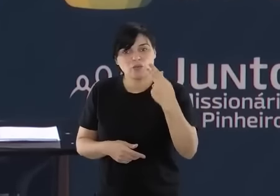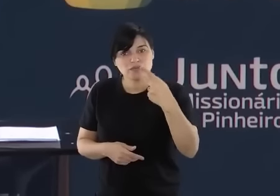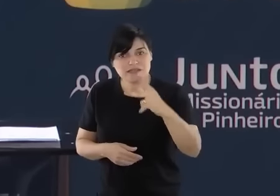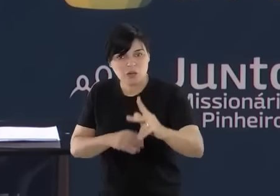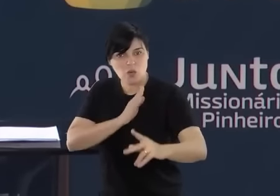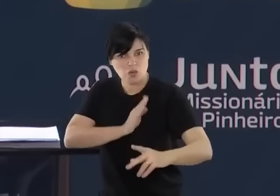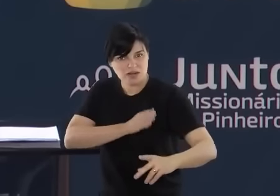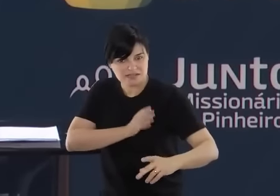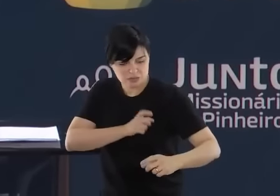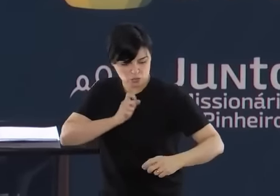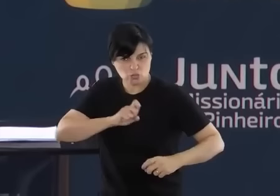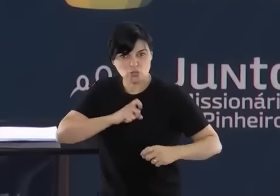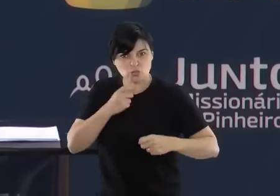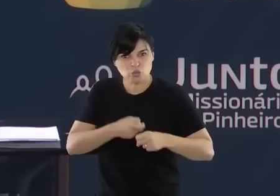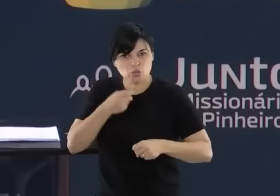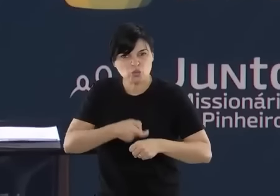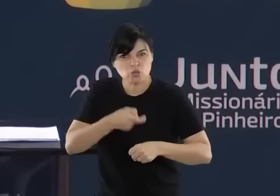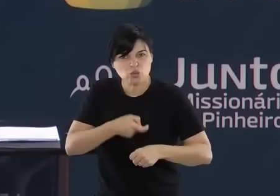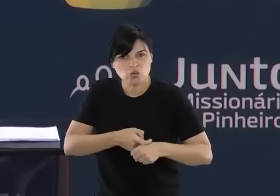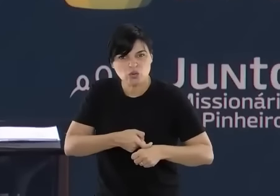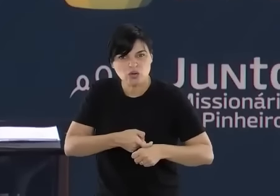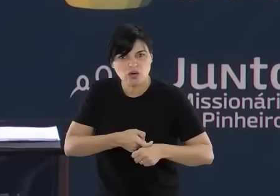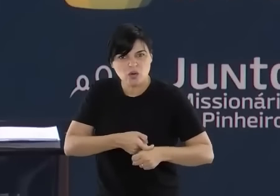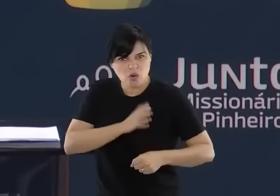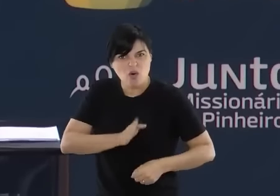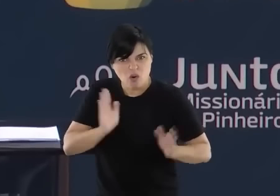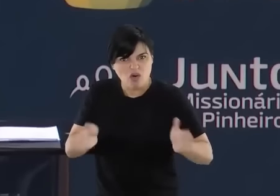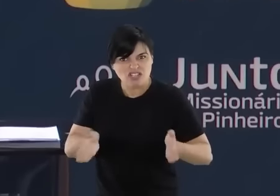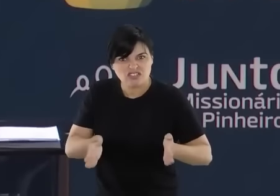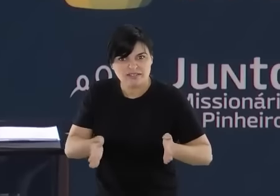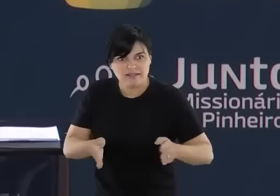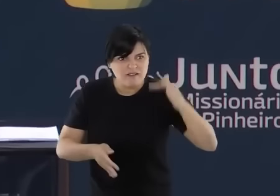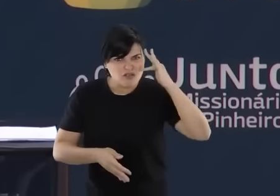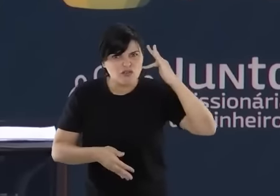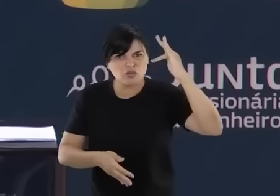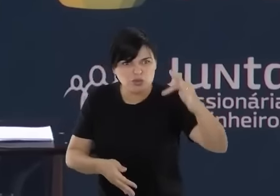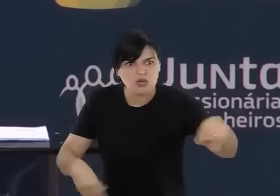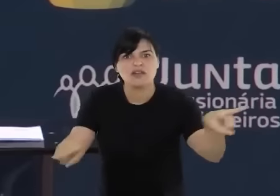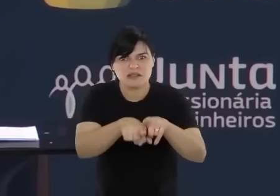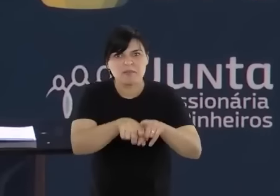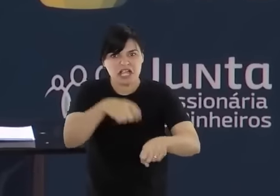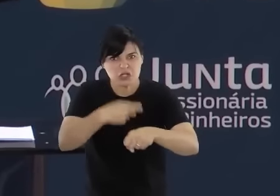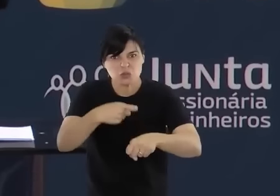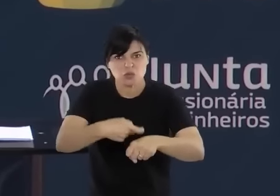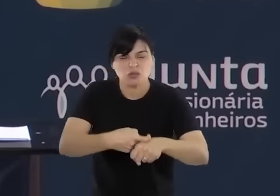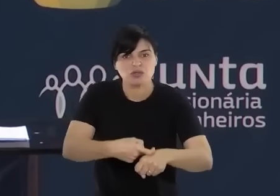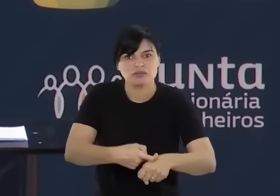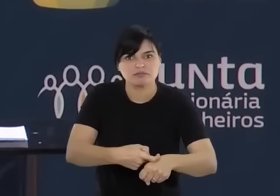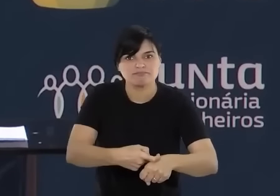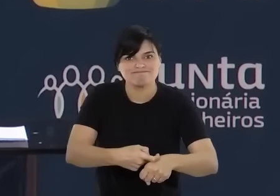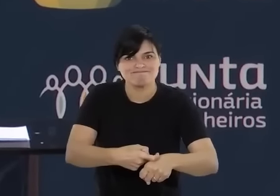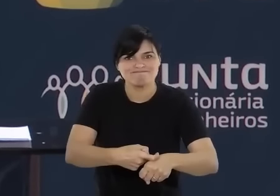Deus pode torná-lo duro e ele vai permanecer duro e ainda que você queira você não vai conseguir como Esaú com lágrimas não